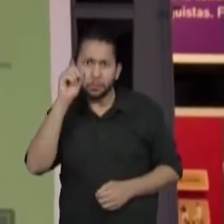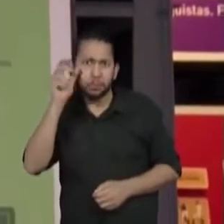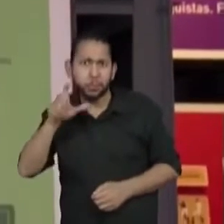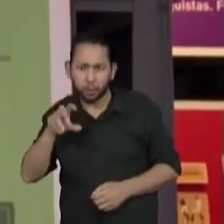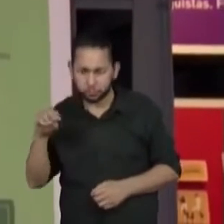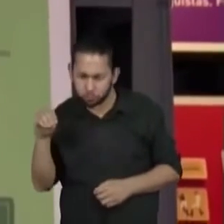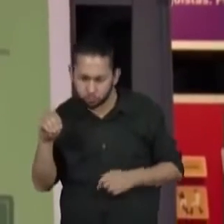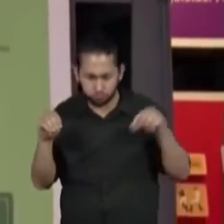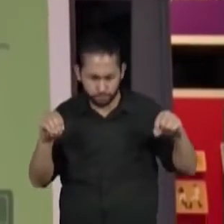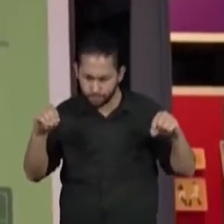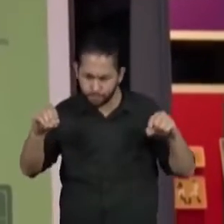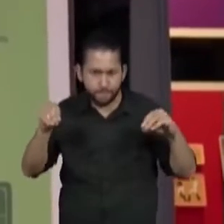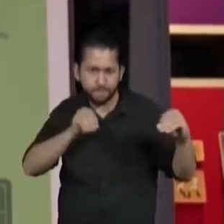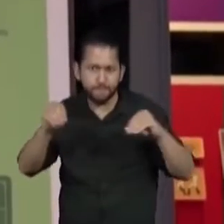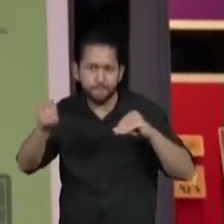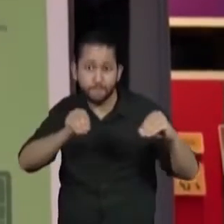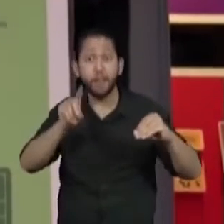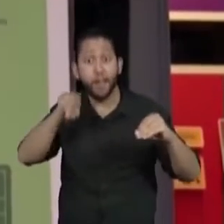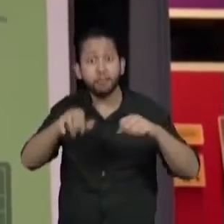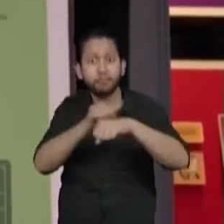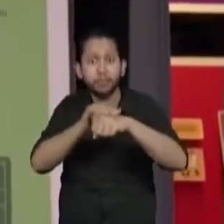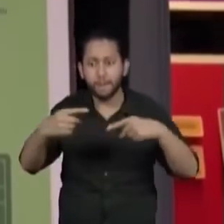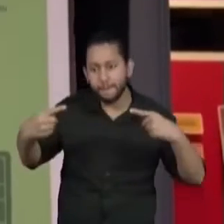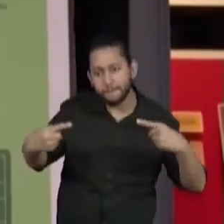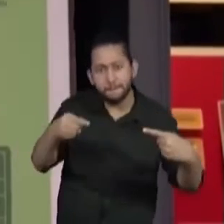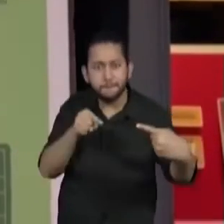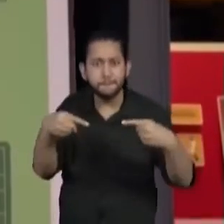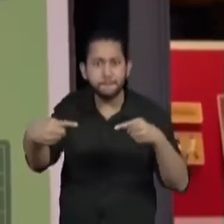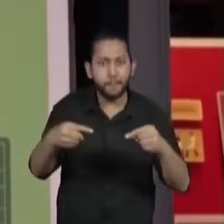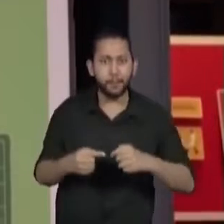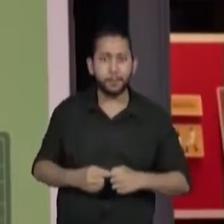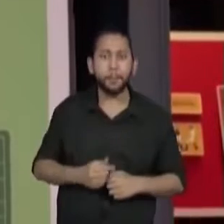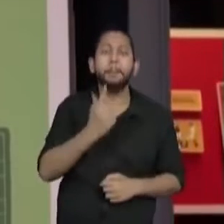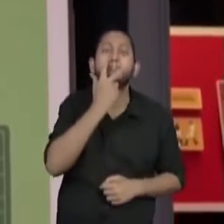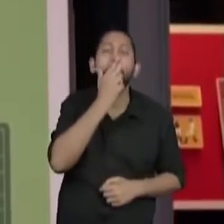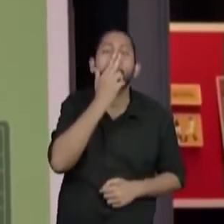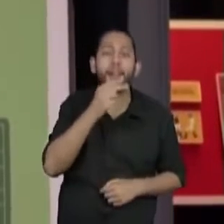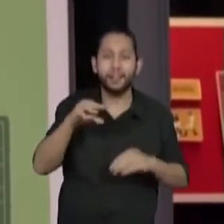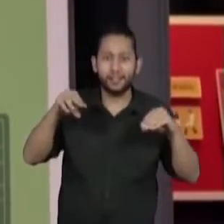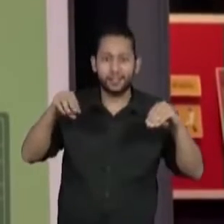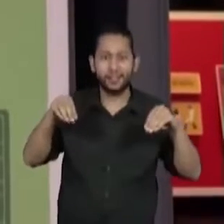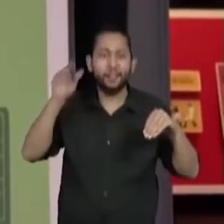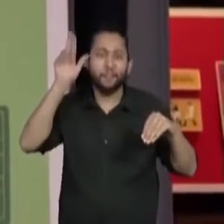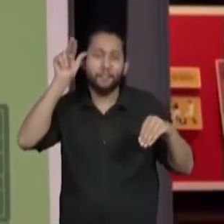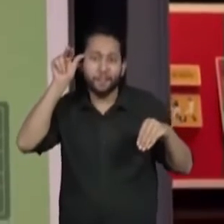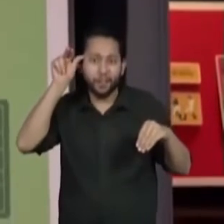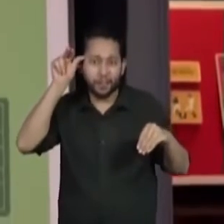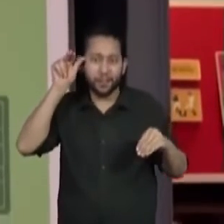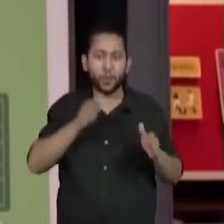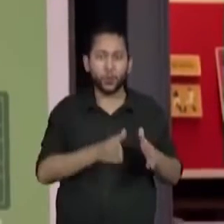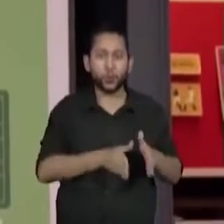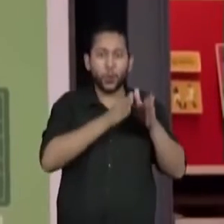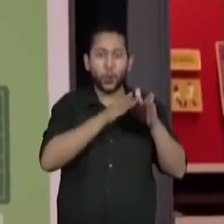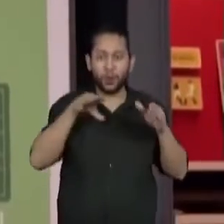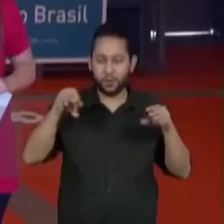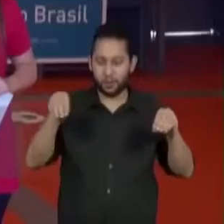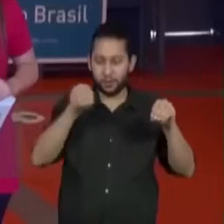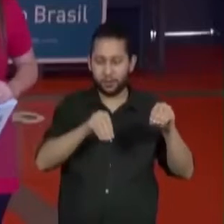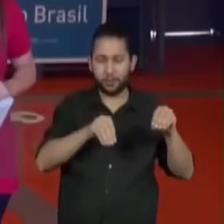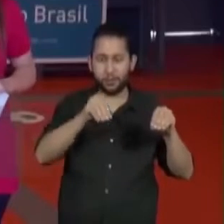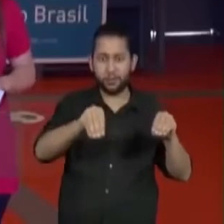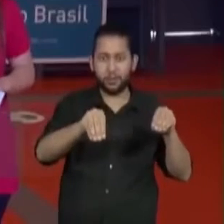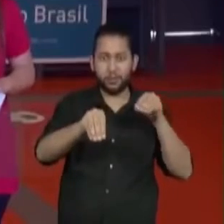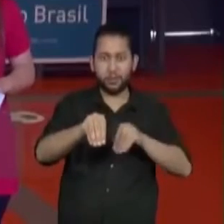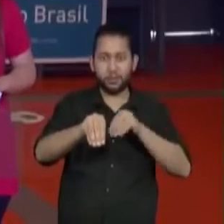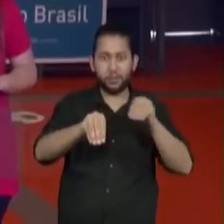os jogadores tornam-se peças que devem se movimentar em direção distintas. Então